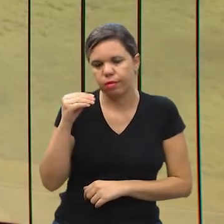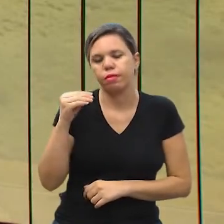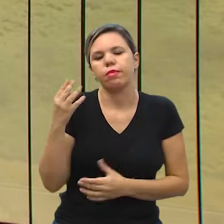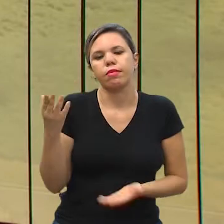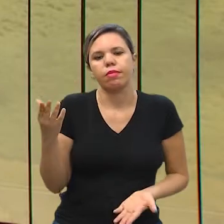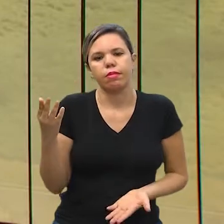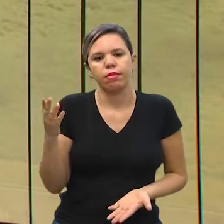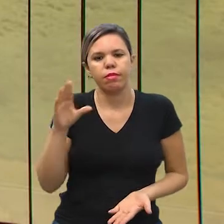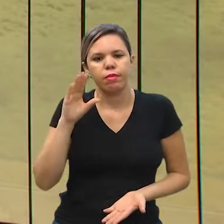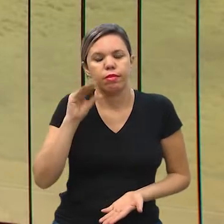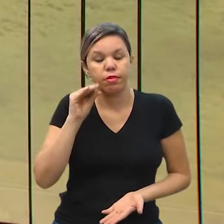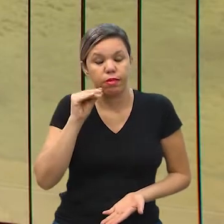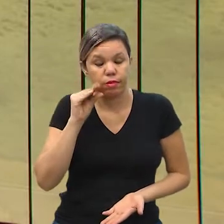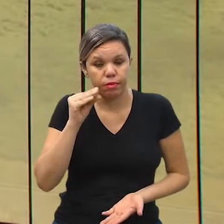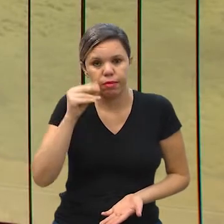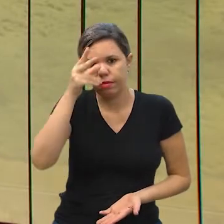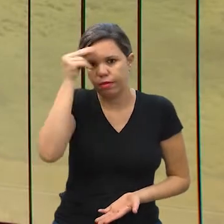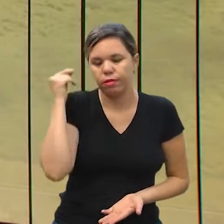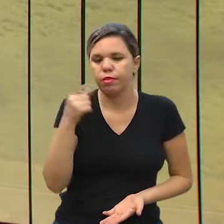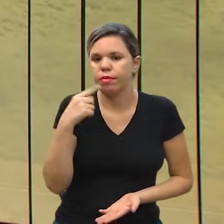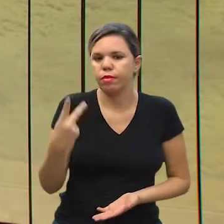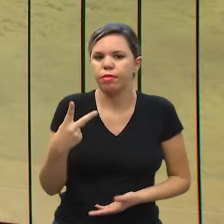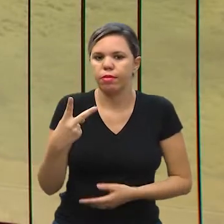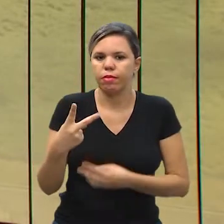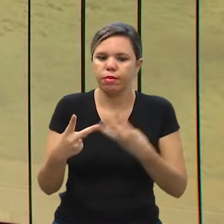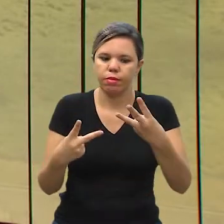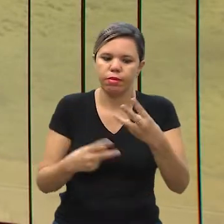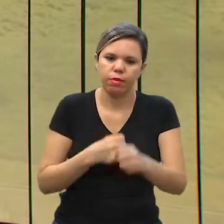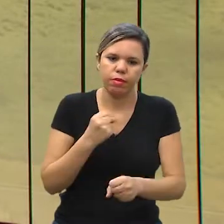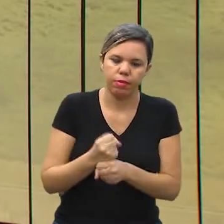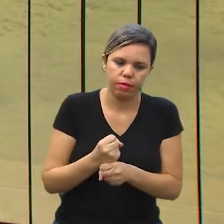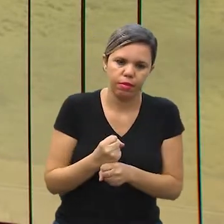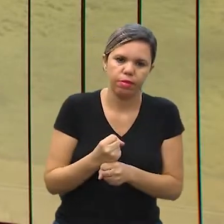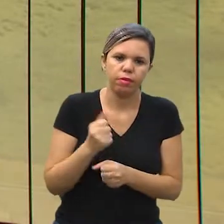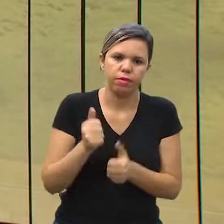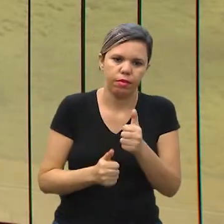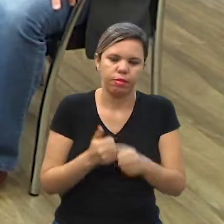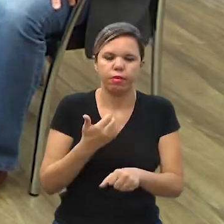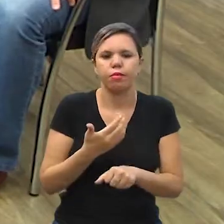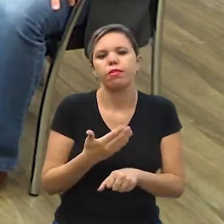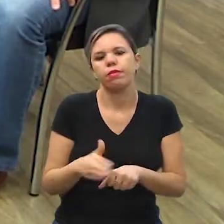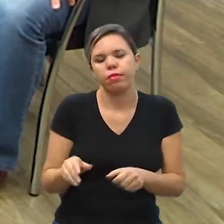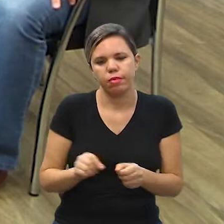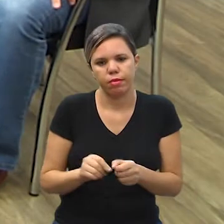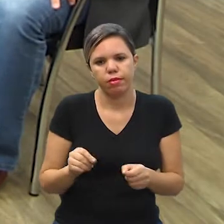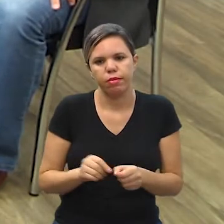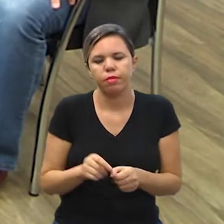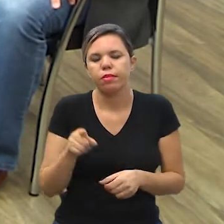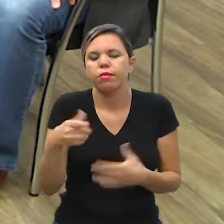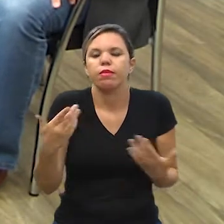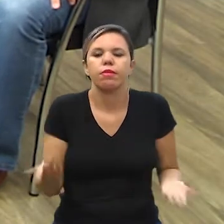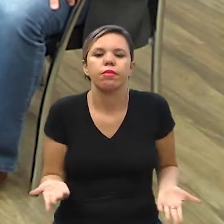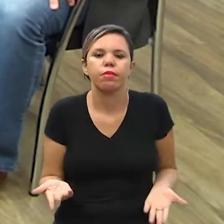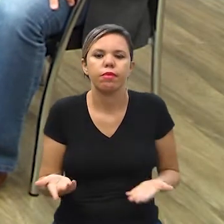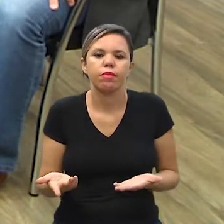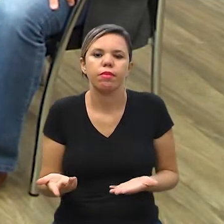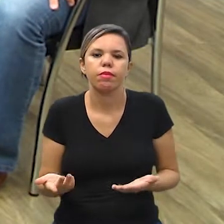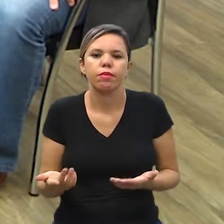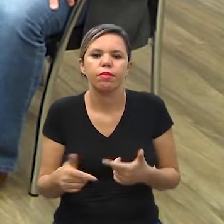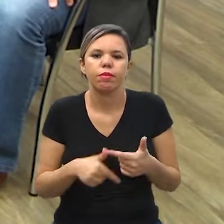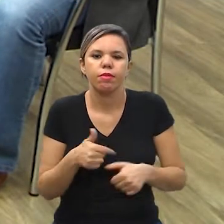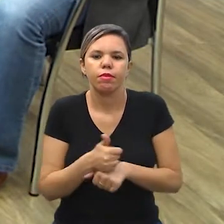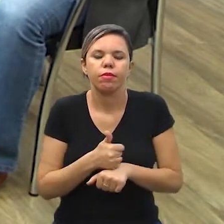então aos uns dois ou três anos eu tenho jogado com esse time na posição que você joga